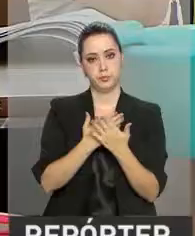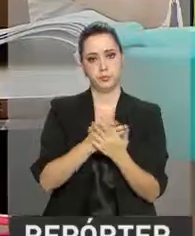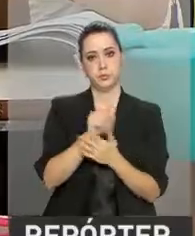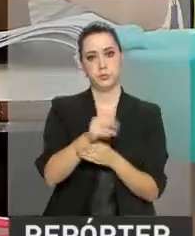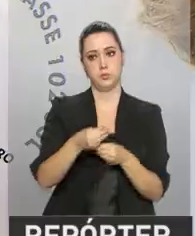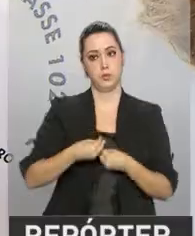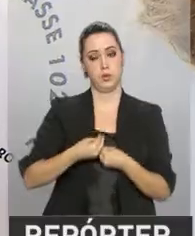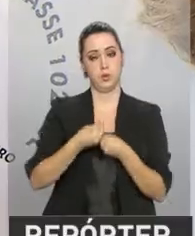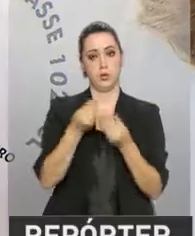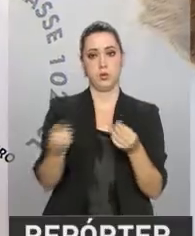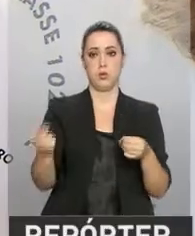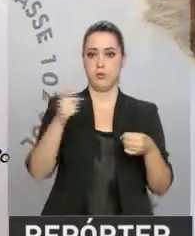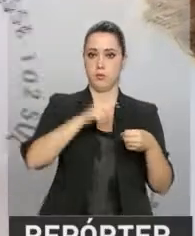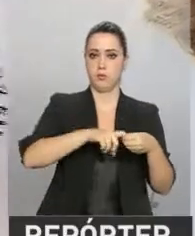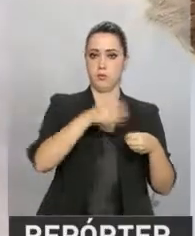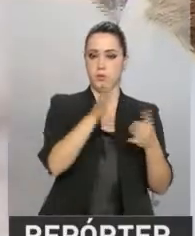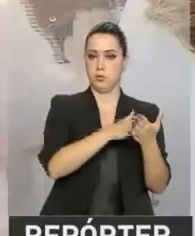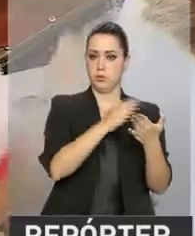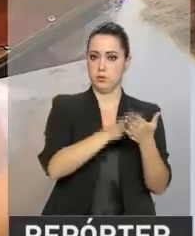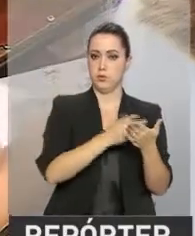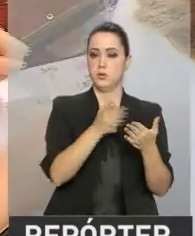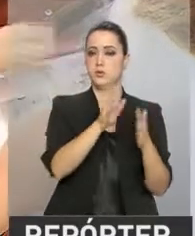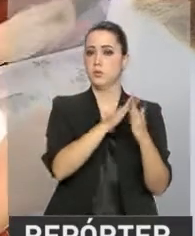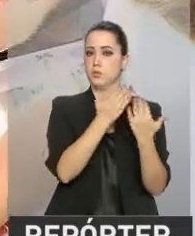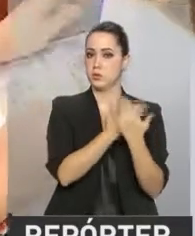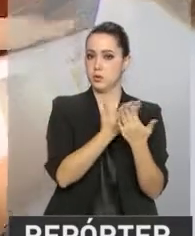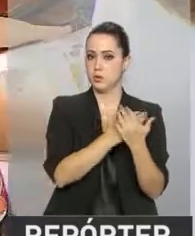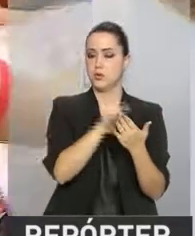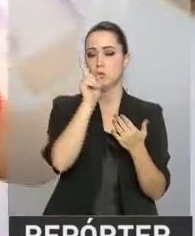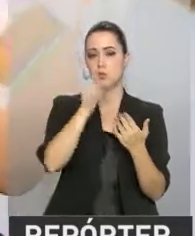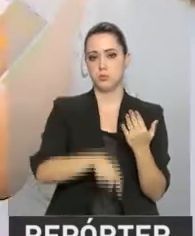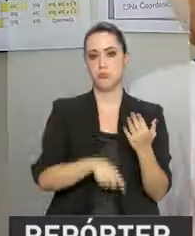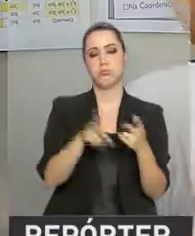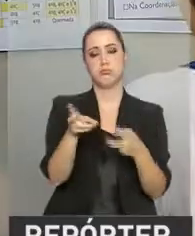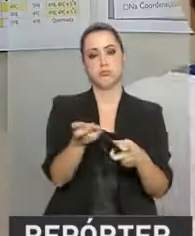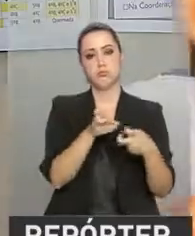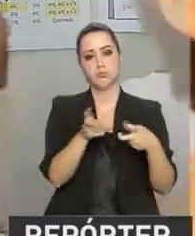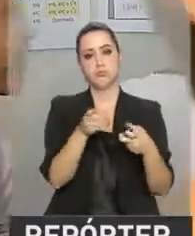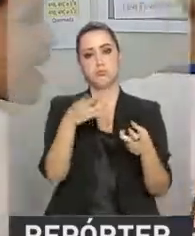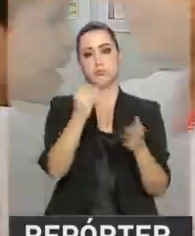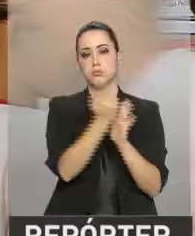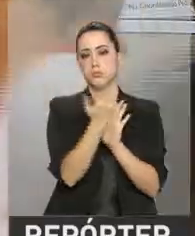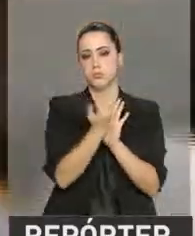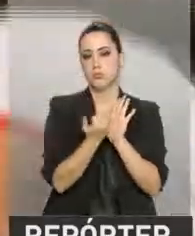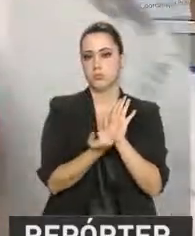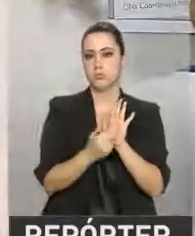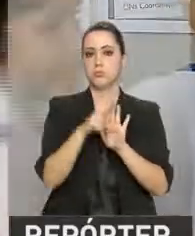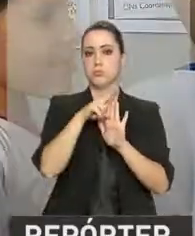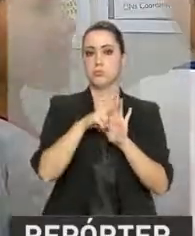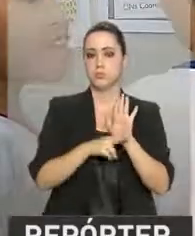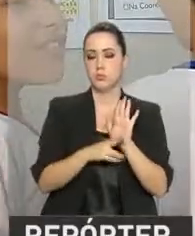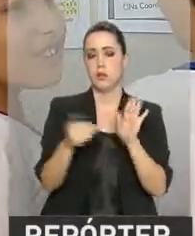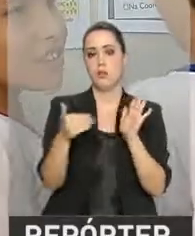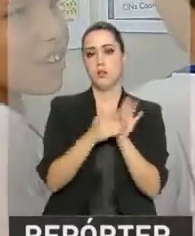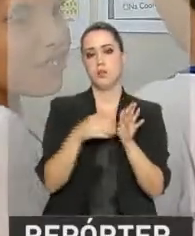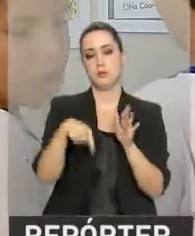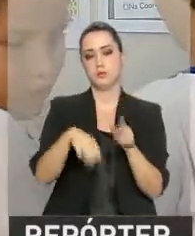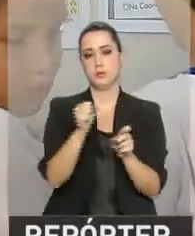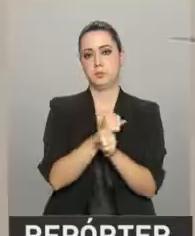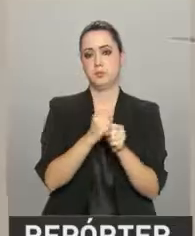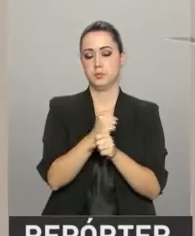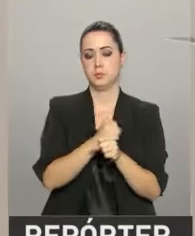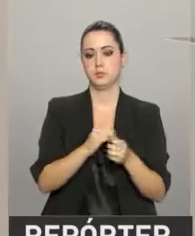devolução dos livros está prevista no programa nacional do livro didático e deve ser feita até o fim do ano letivo